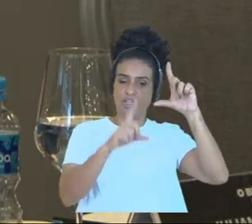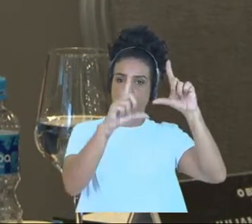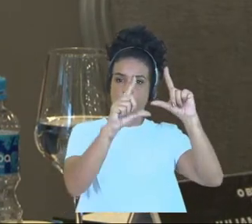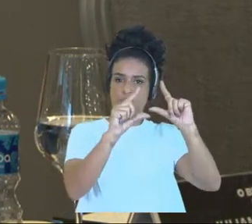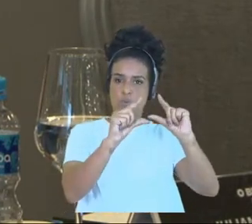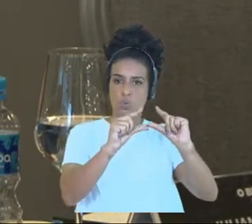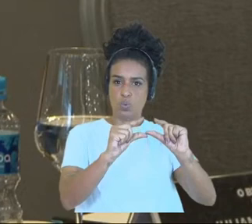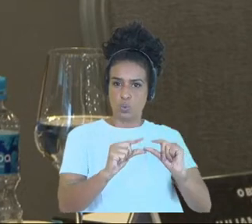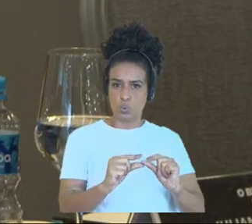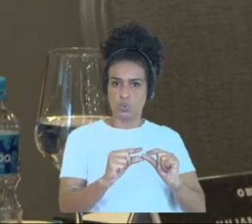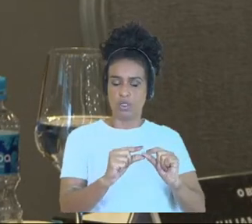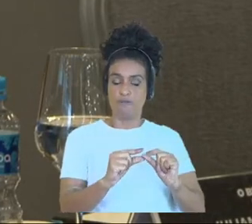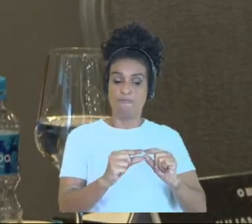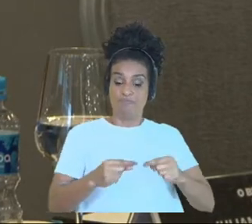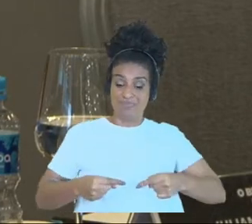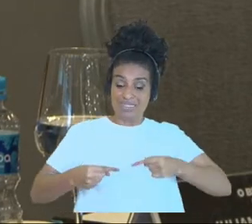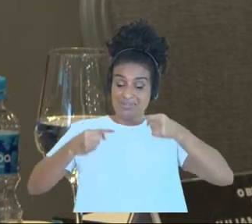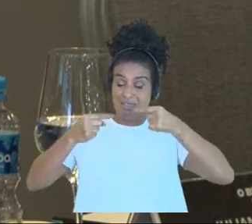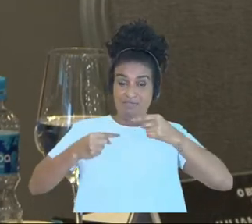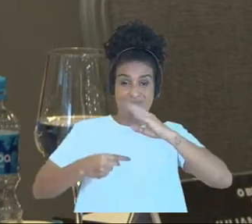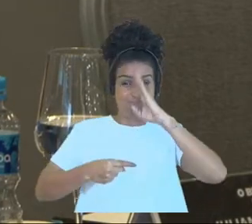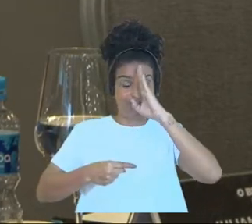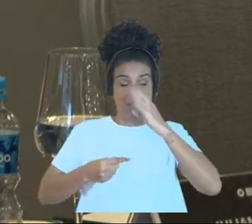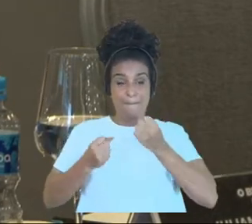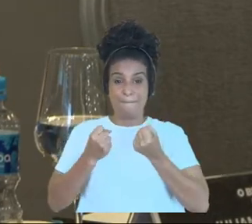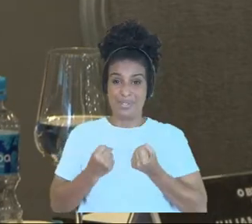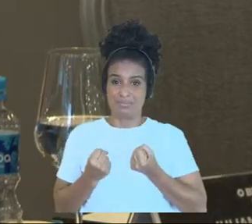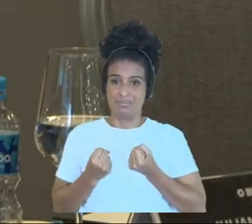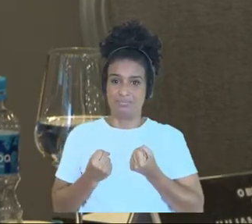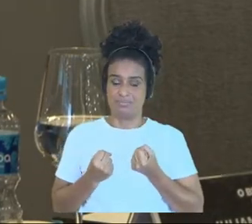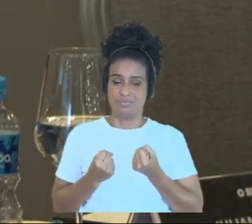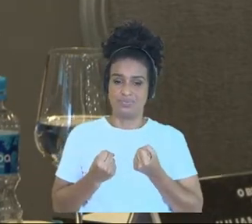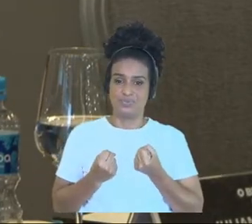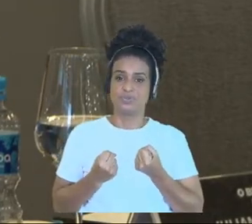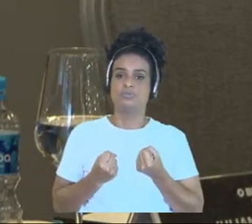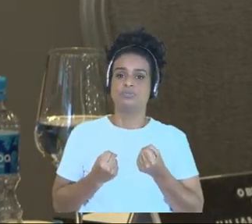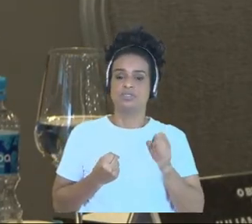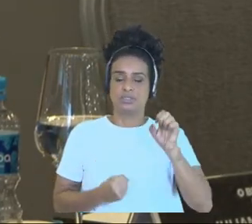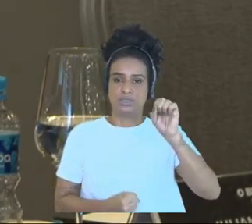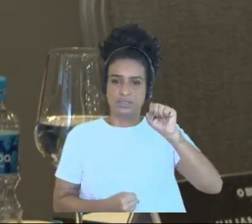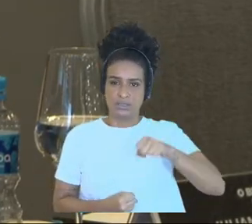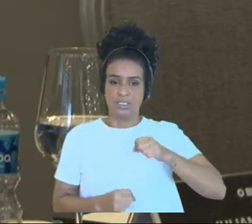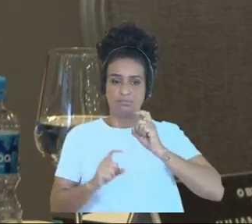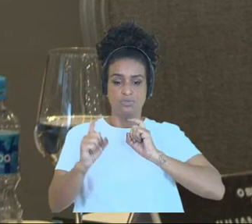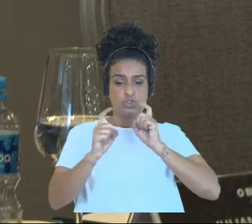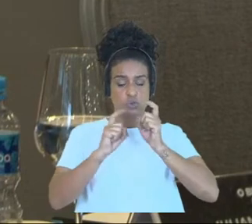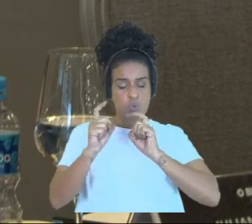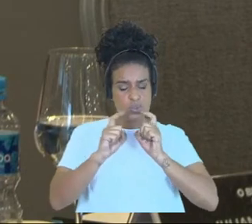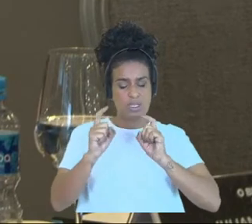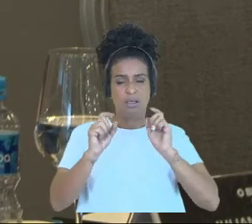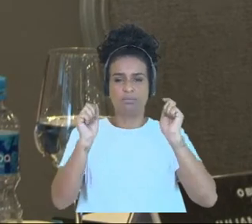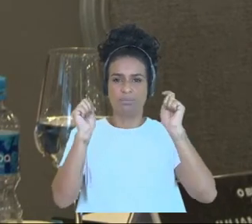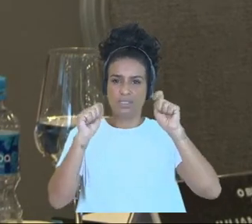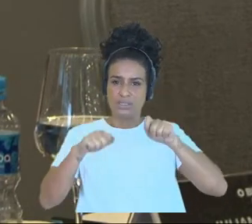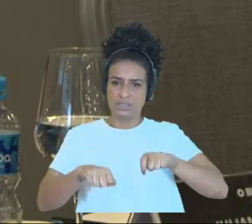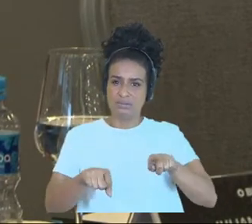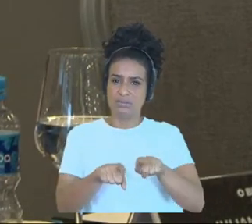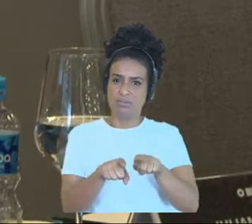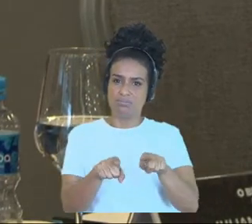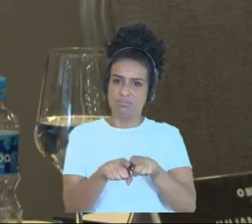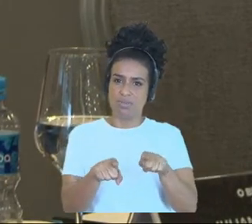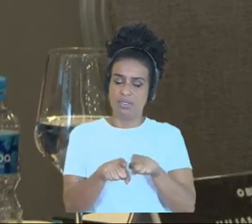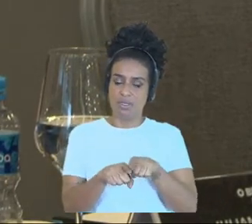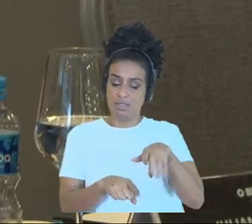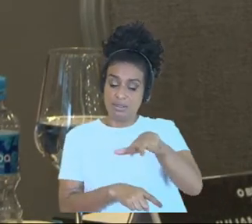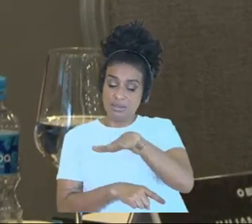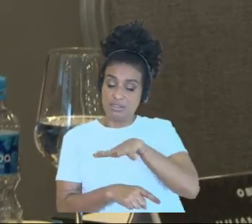ICMS. Esse desafio vai ser ainda maior e, portanto, faz parte dessa discussão de waiver, faz parte dessa discussão de